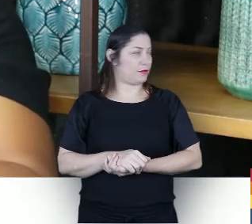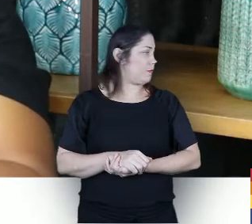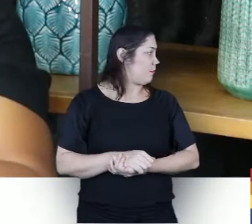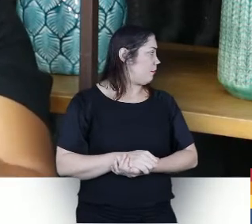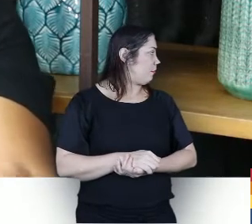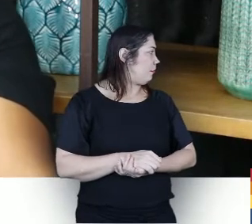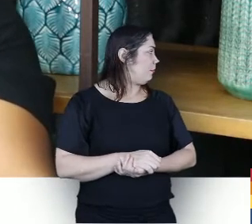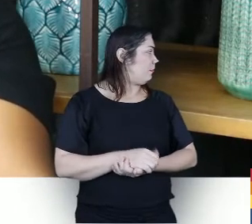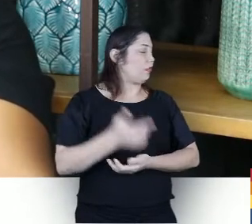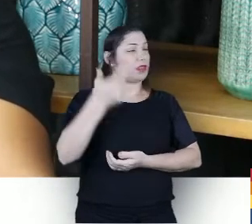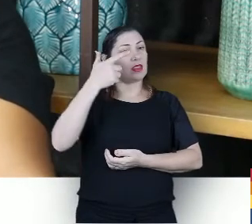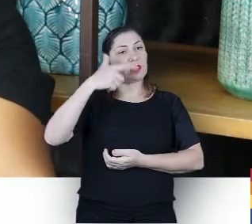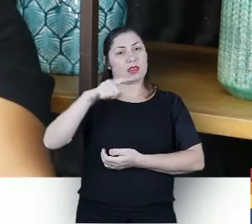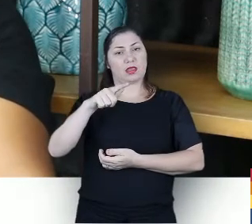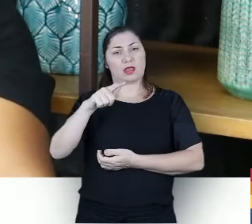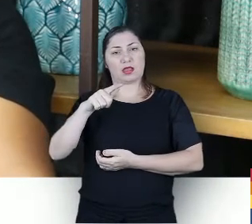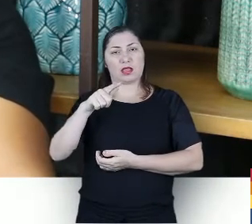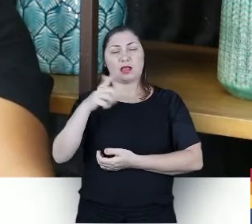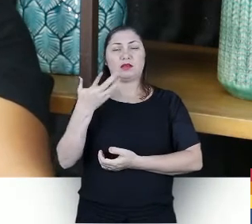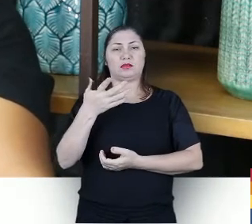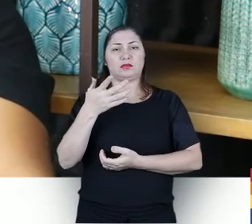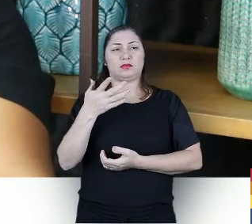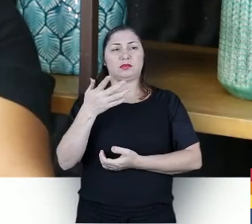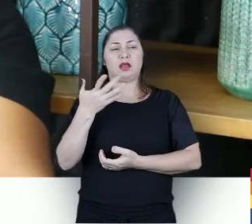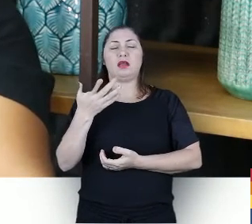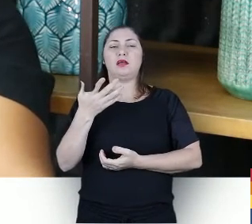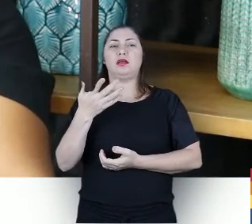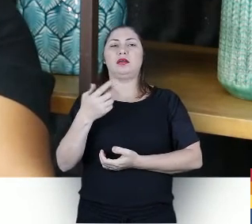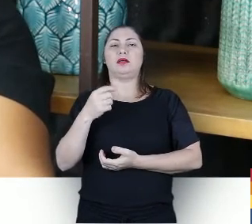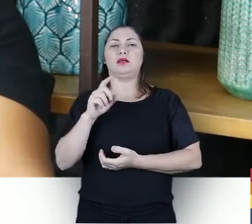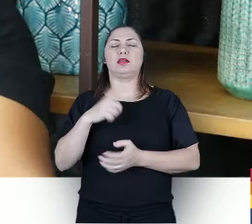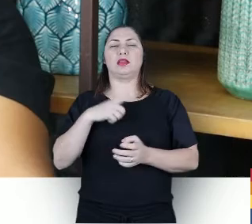né, a sua prática pedagógica aí. Então,